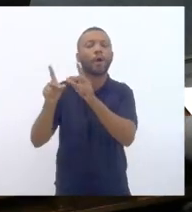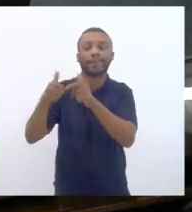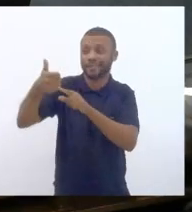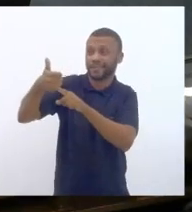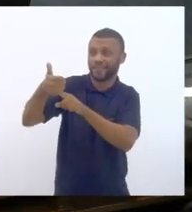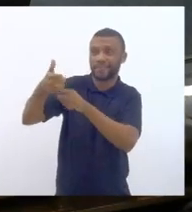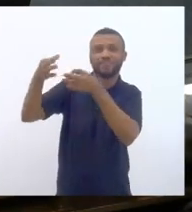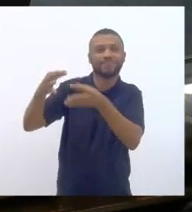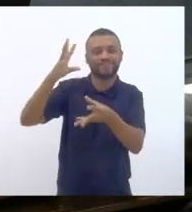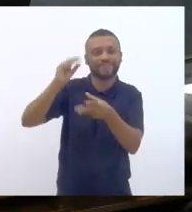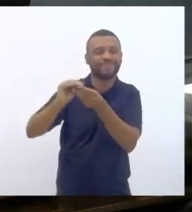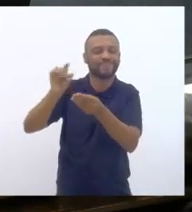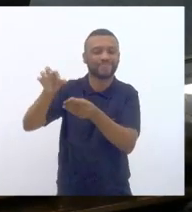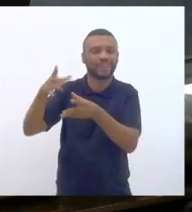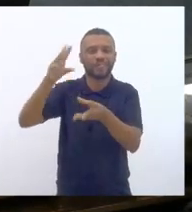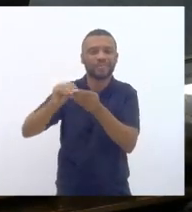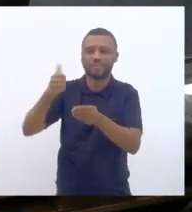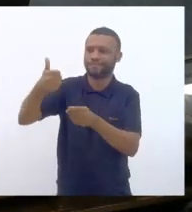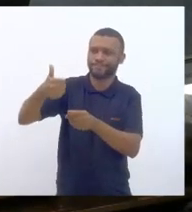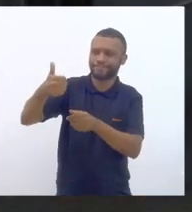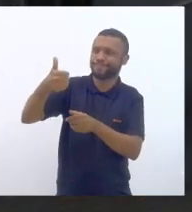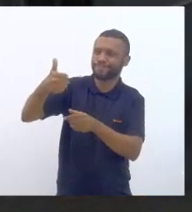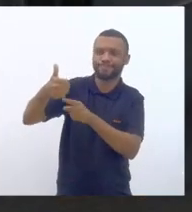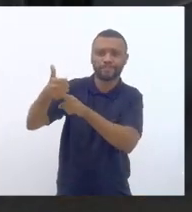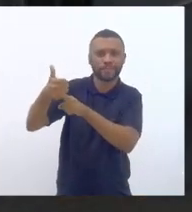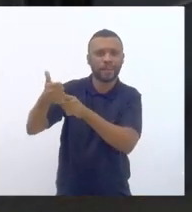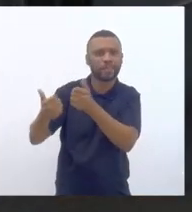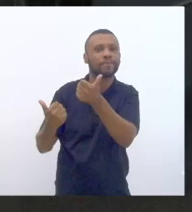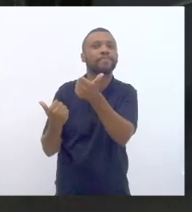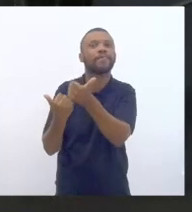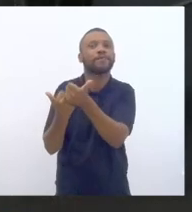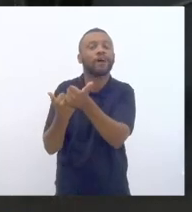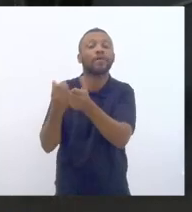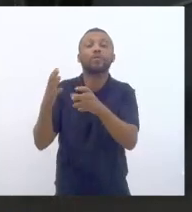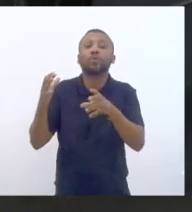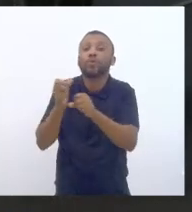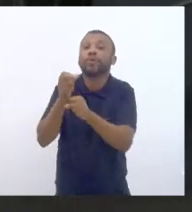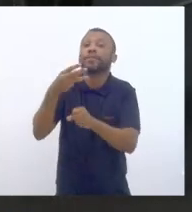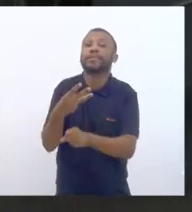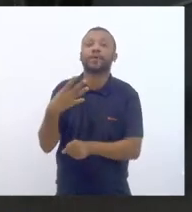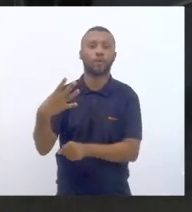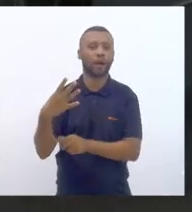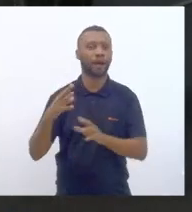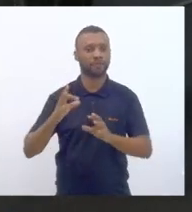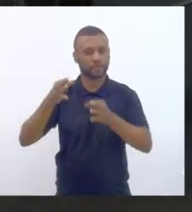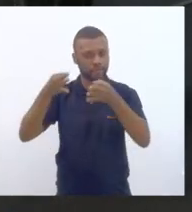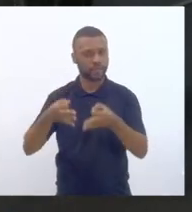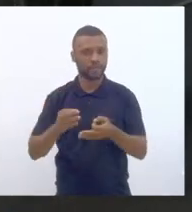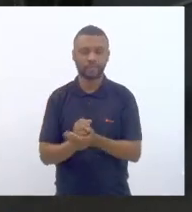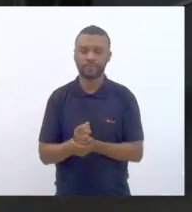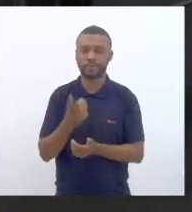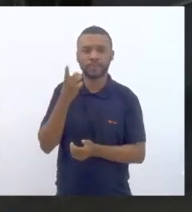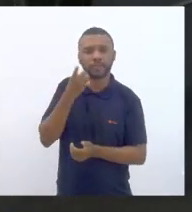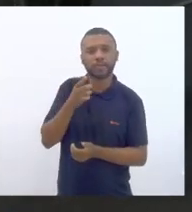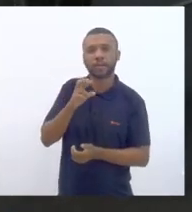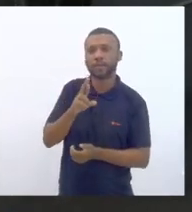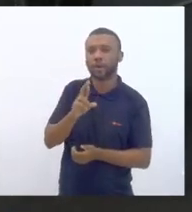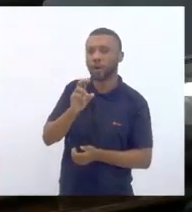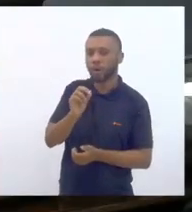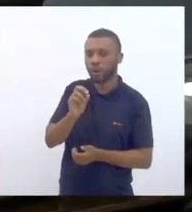Fez. Fez no o áudio, no vídeo. Favorável, 34, obrigado, sim. Deputado. Deputado Rosenberg Reis.